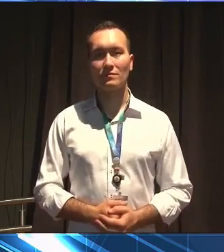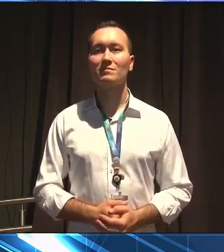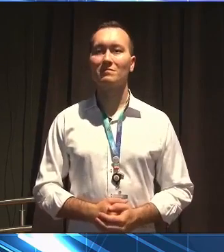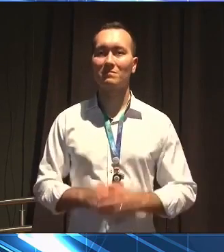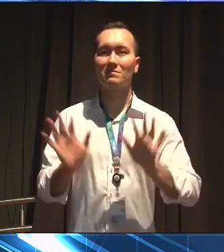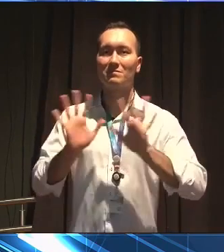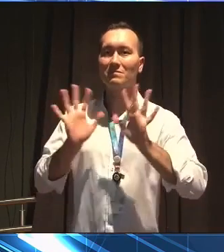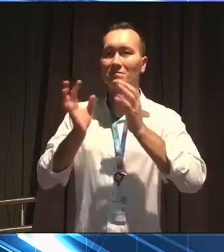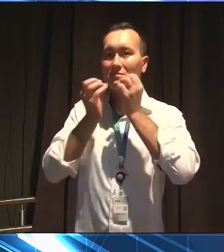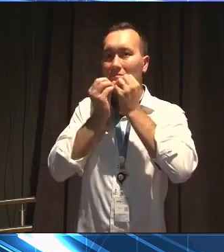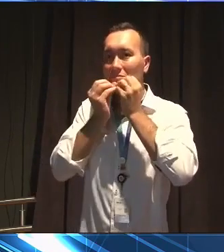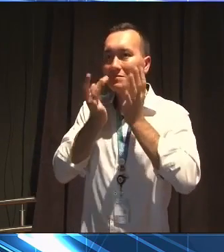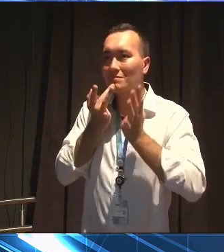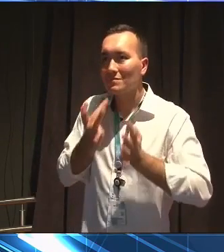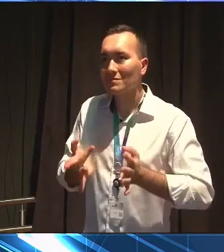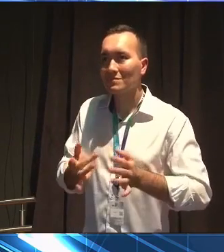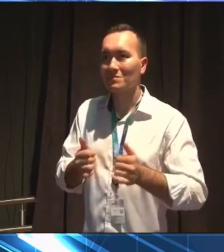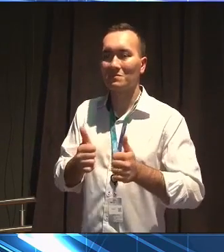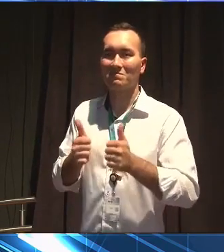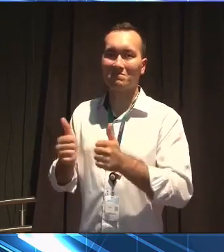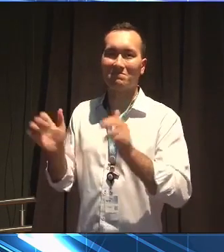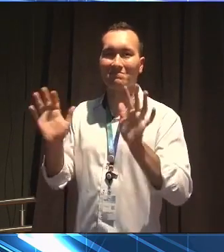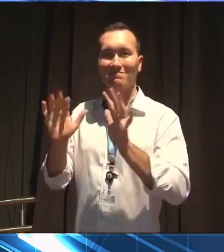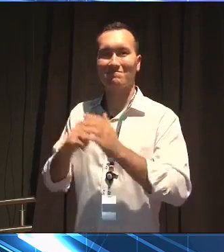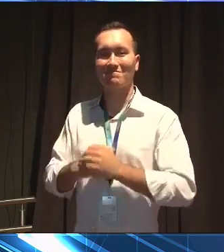Boa tarde, pessoal. Muito boa tarde.